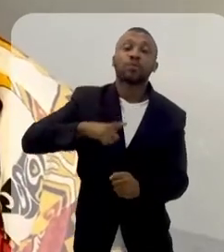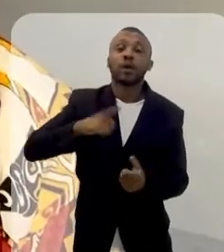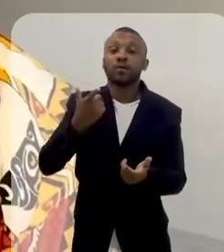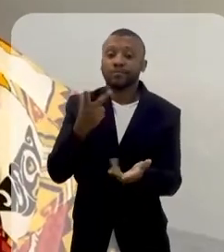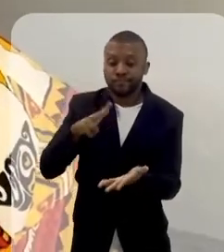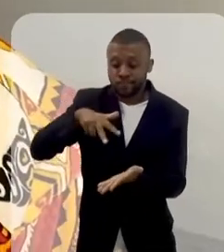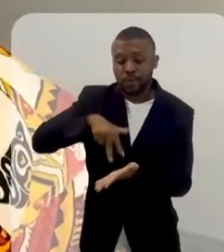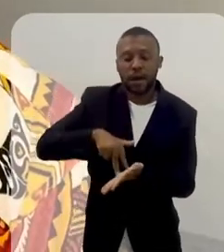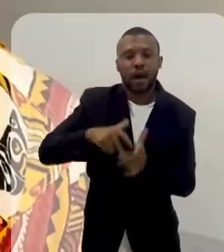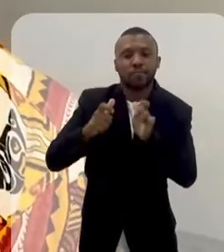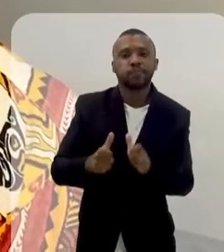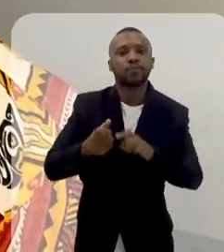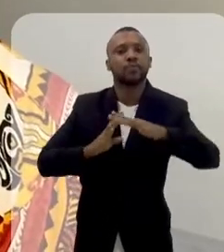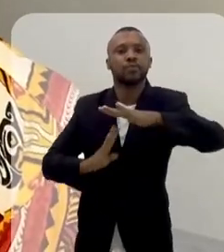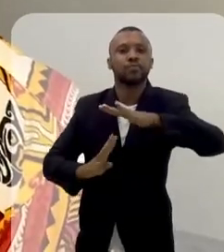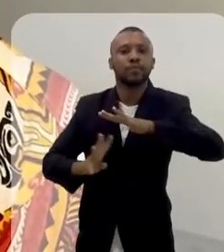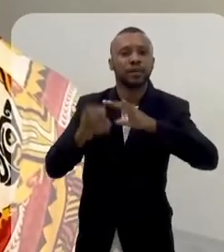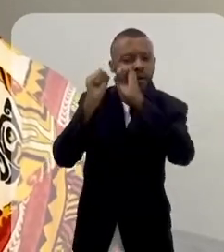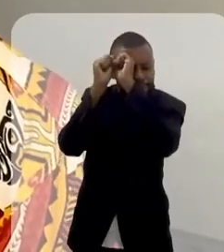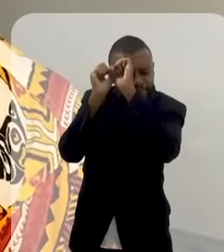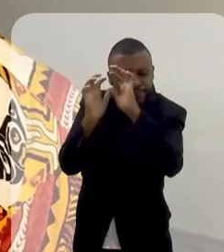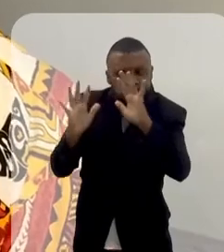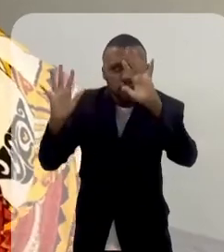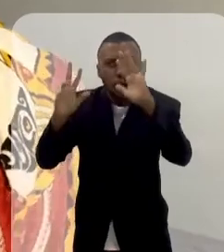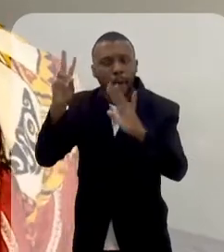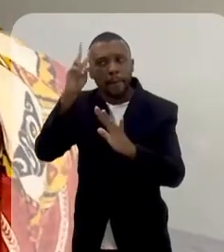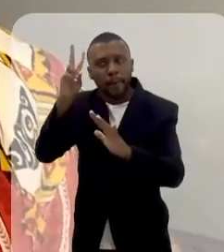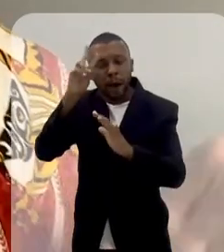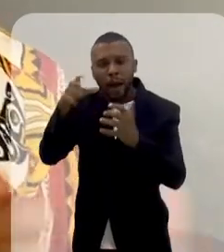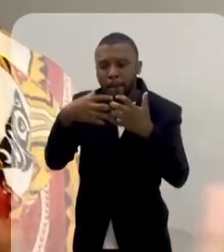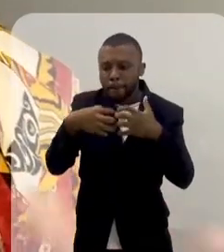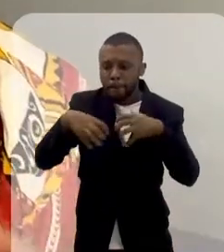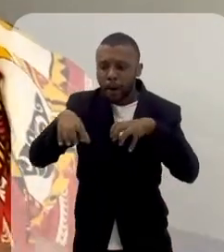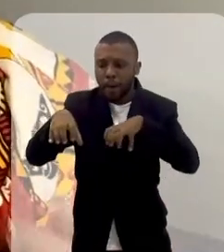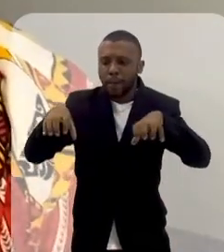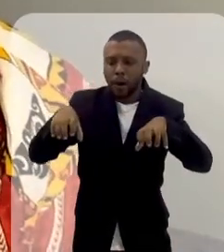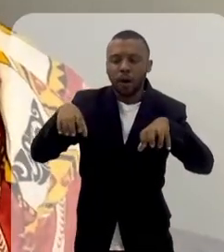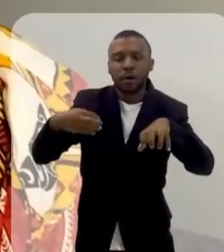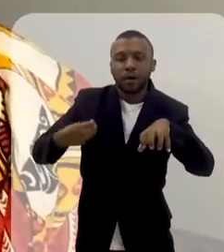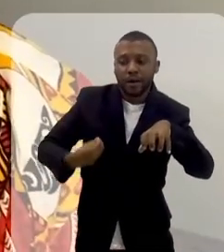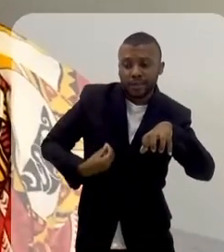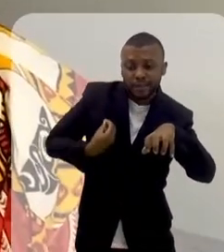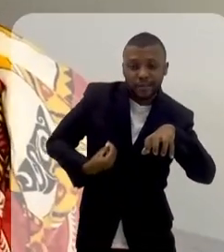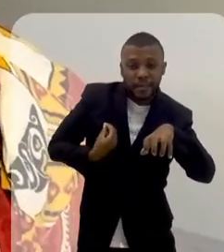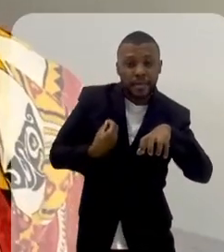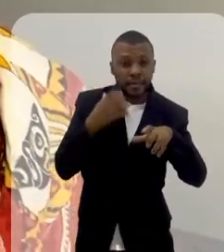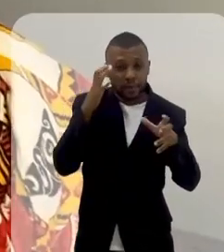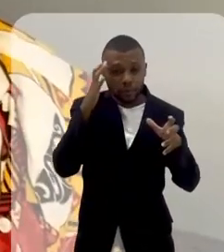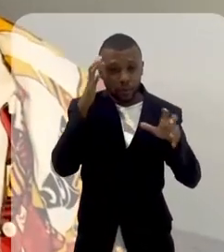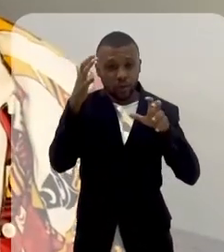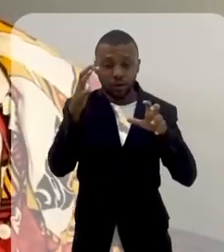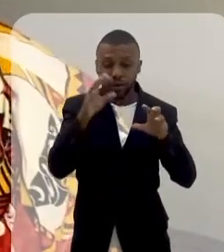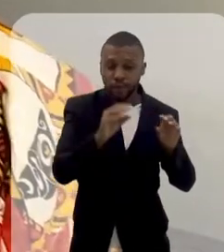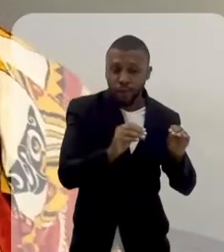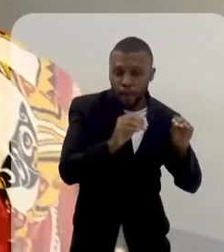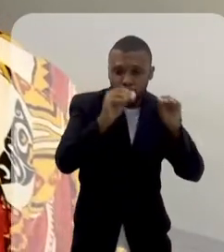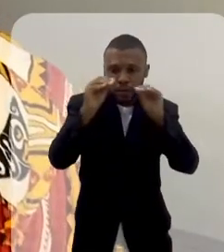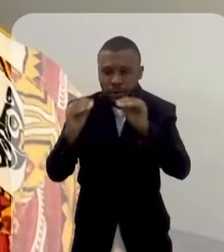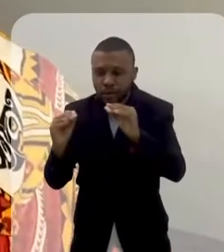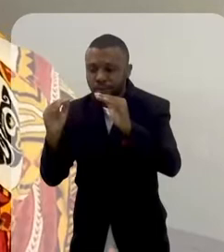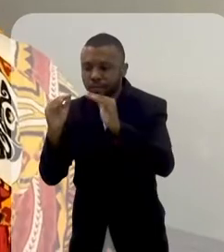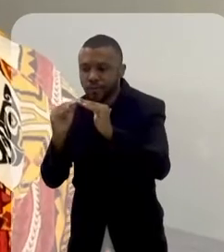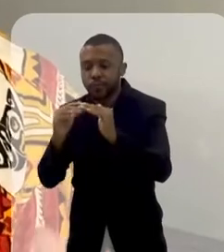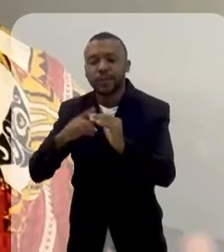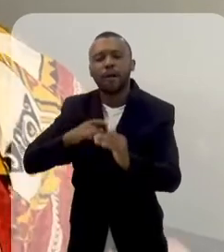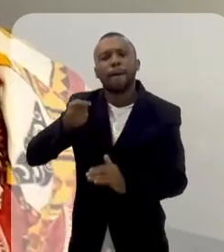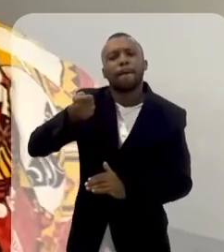no lugar de imigrante. Então as minhas memórias, elas são todas repartidas em espaços de vida que eu vou me mudando de casa. Então eu